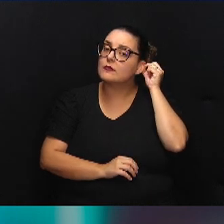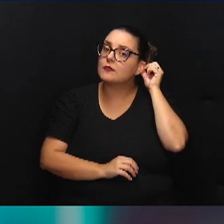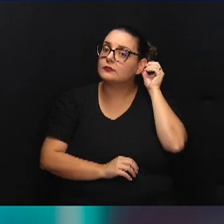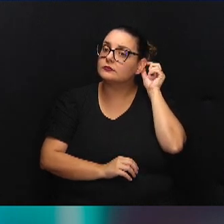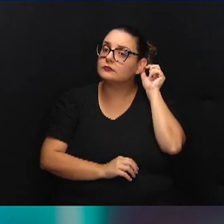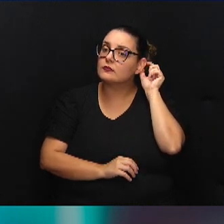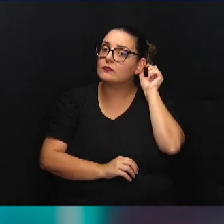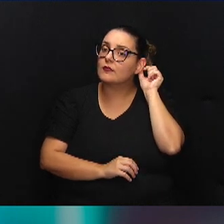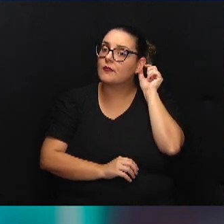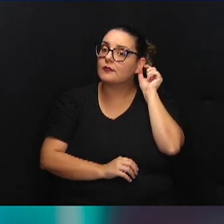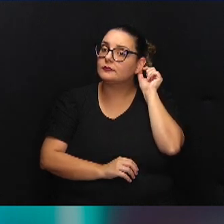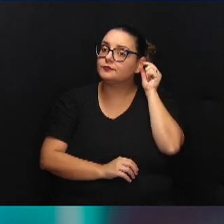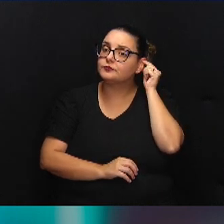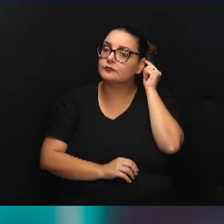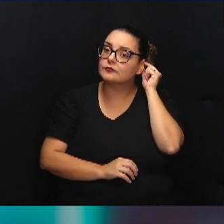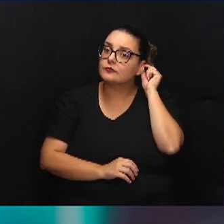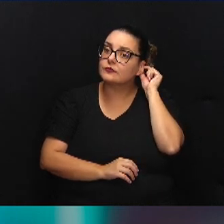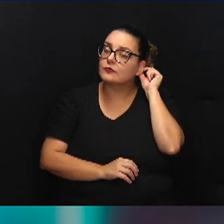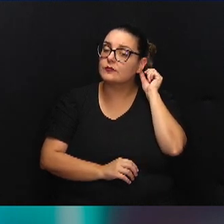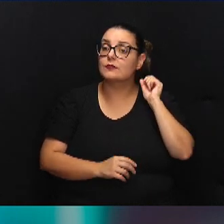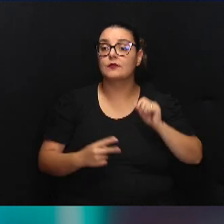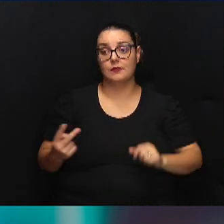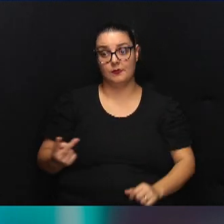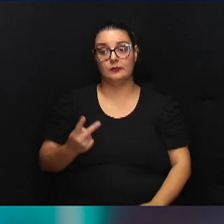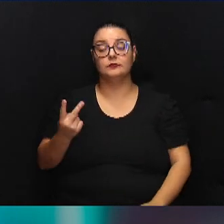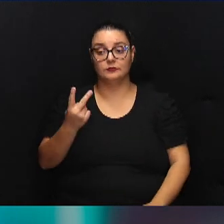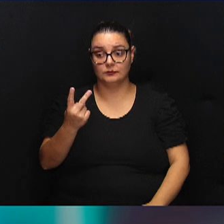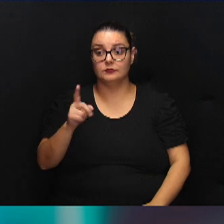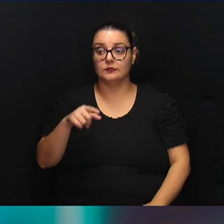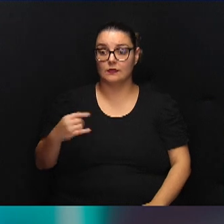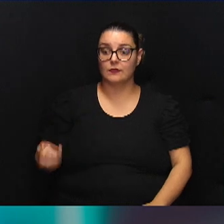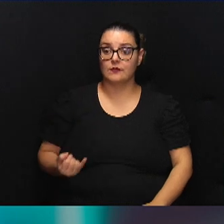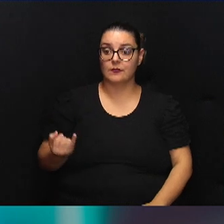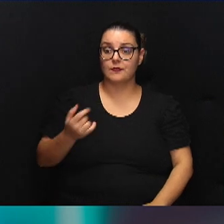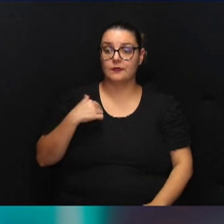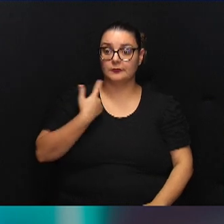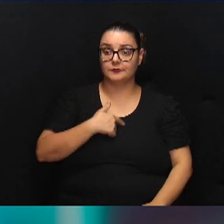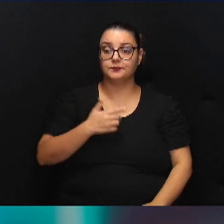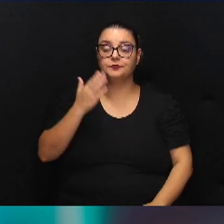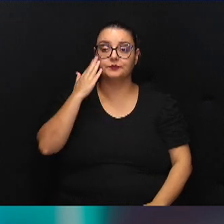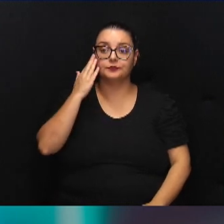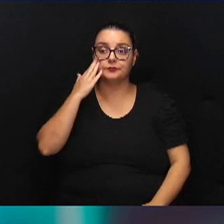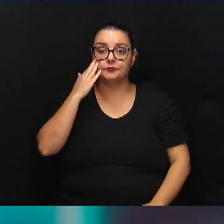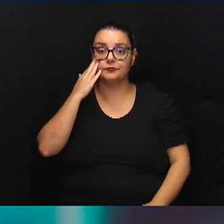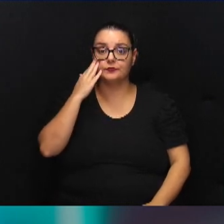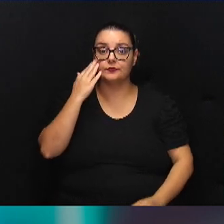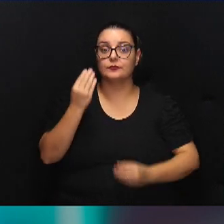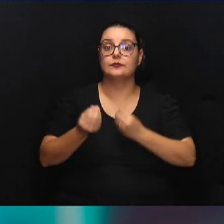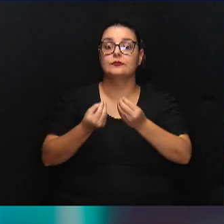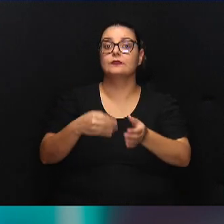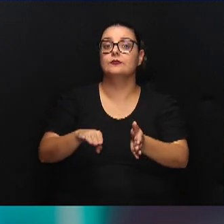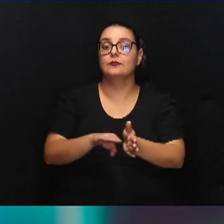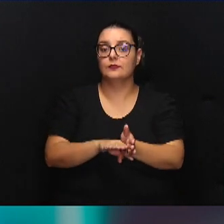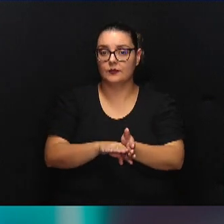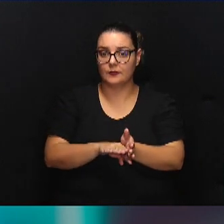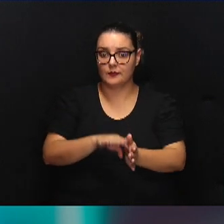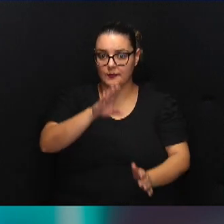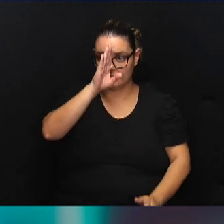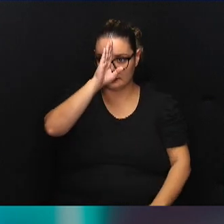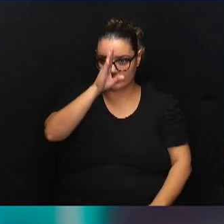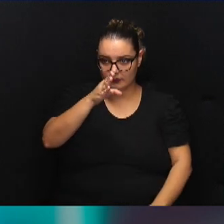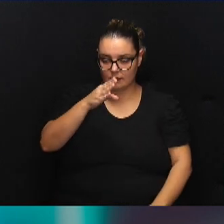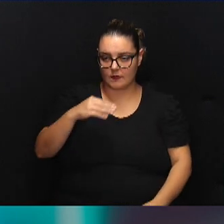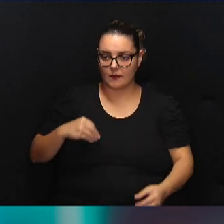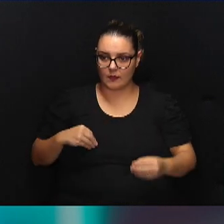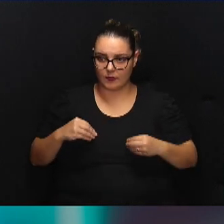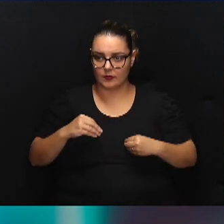E agora, de qualquer forma, esses valores são importantes para a gente saber onde é que a gente deve chegar. O principal exame que